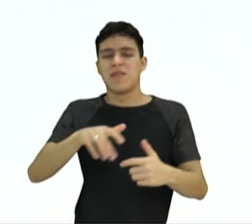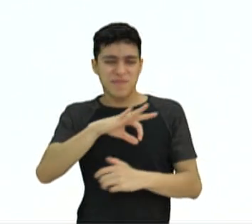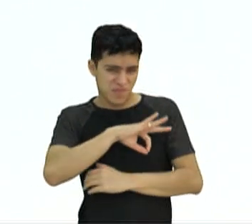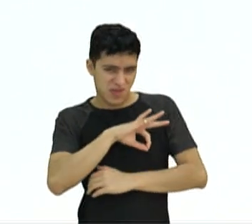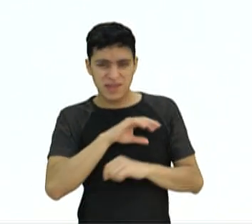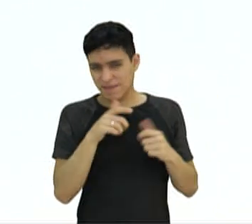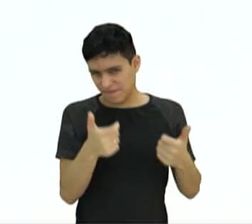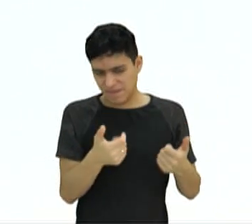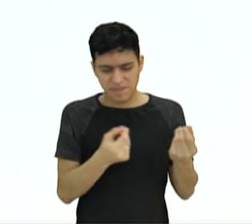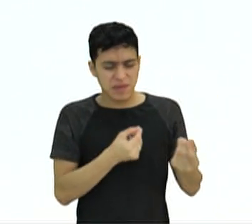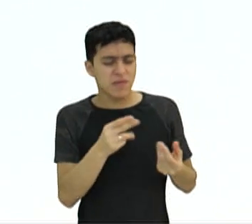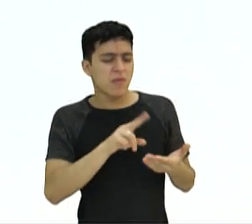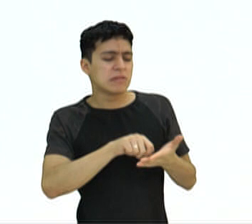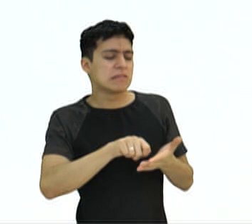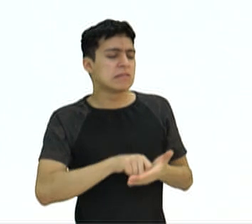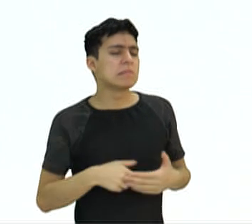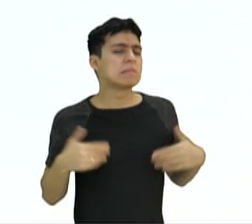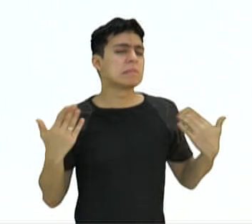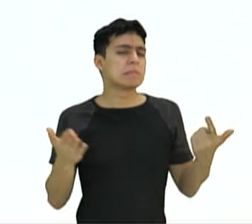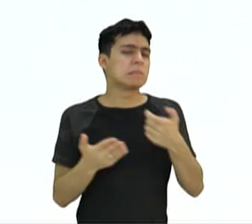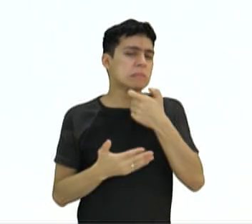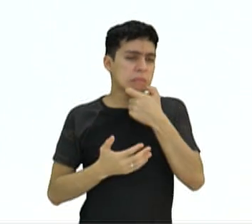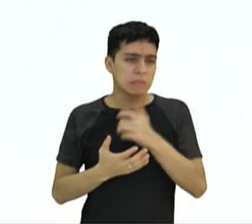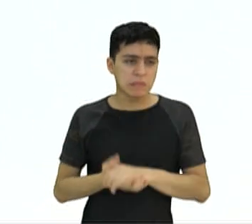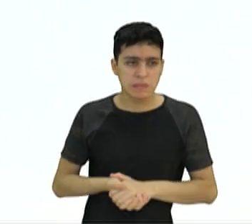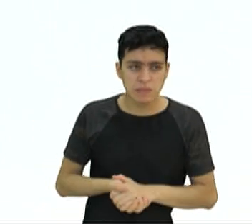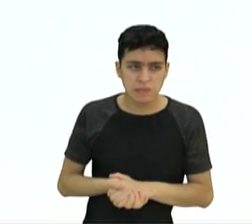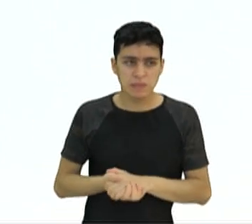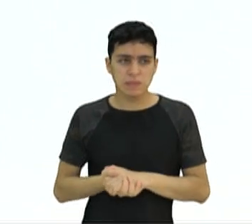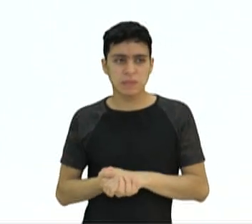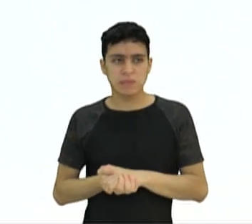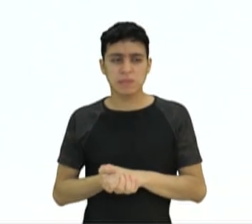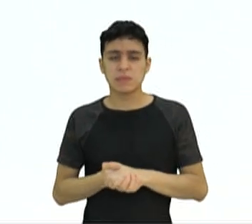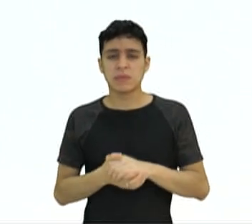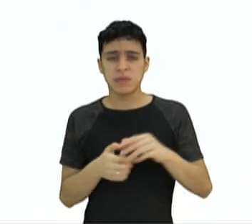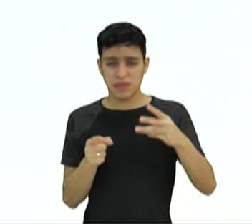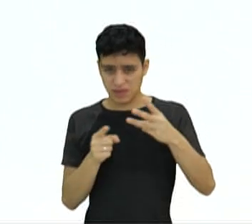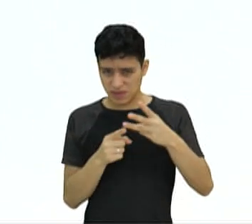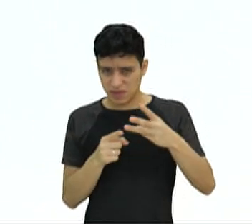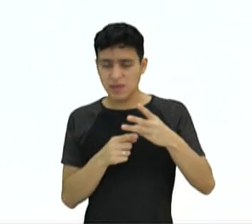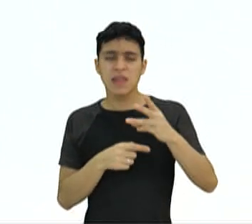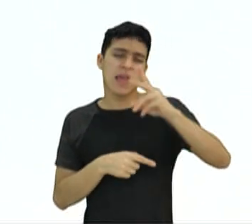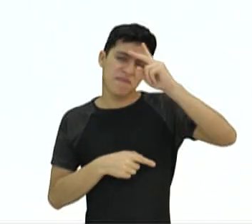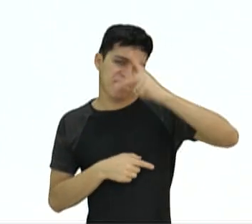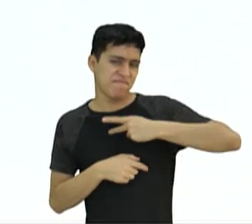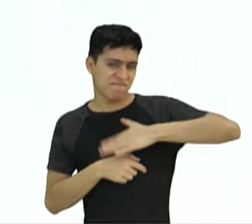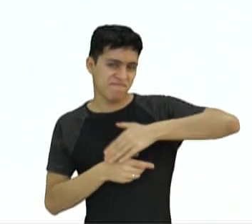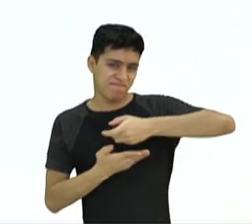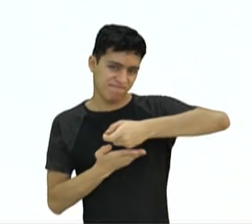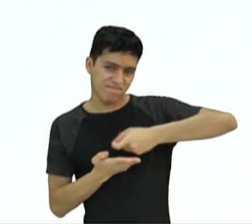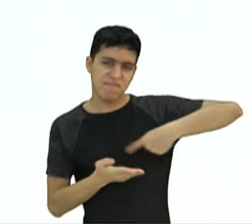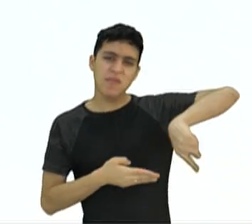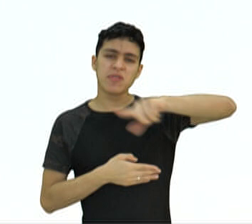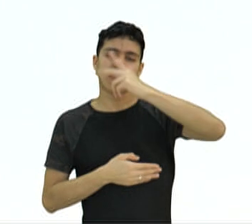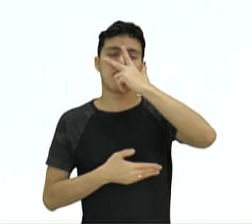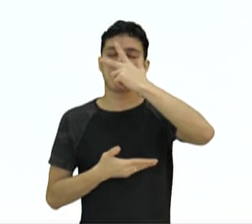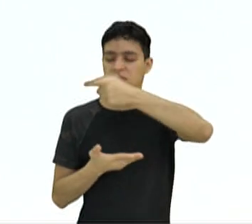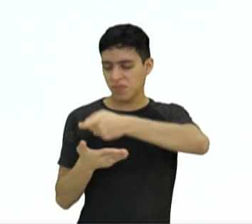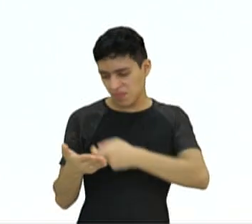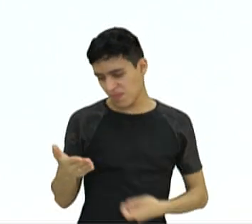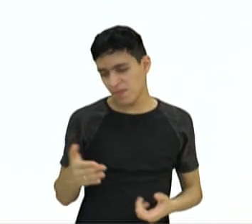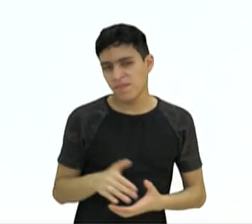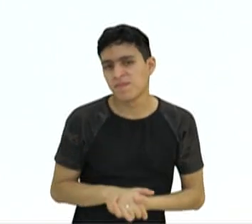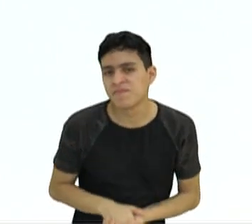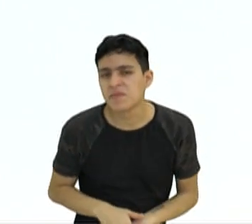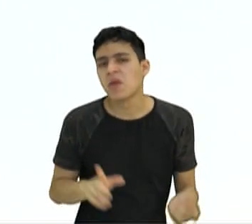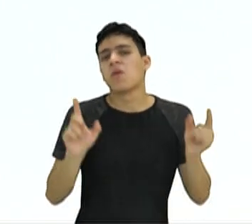de polícia. E aí, como que escreve isso? E a número 3 é pessoal. What would you do if you're Charlotte?